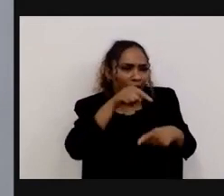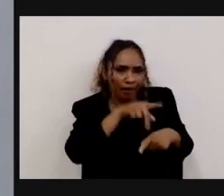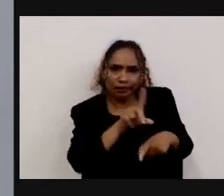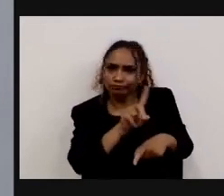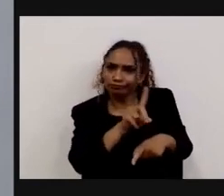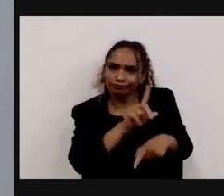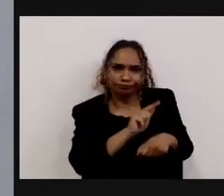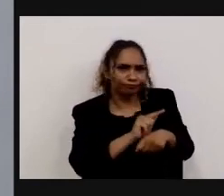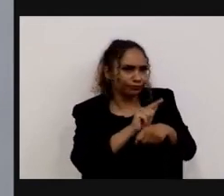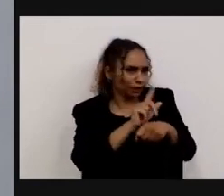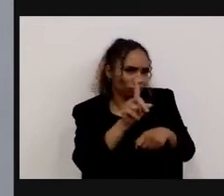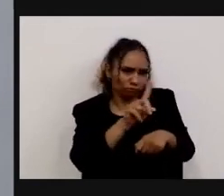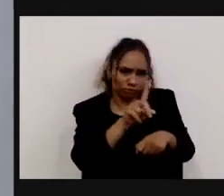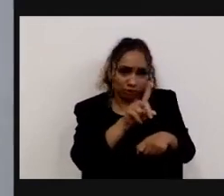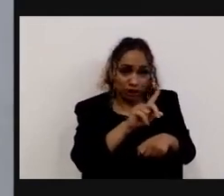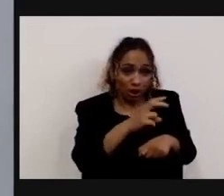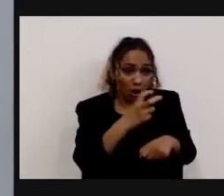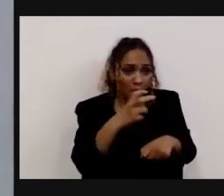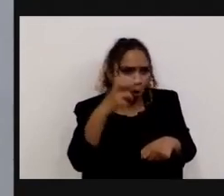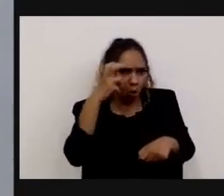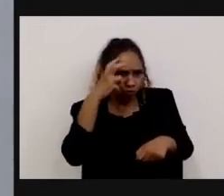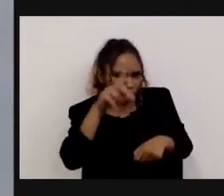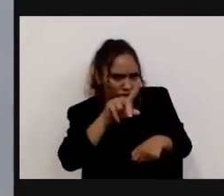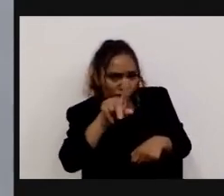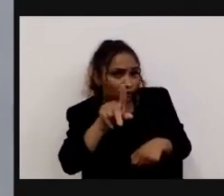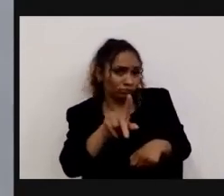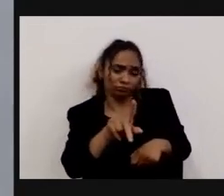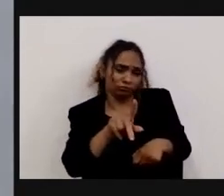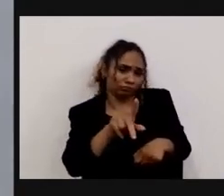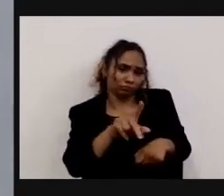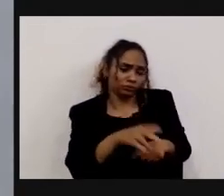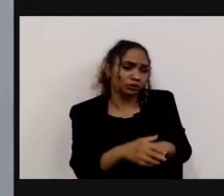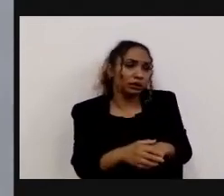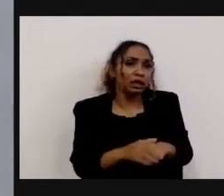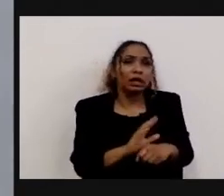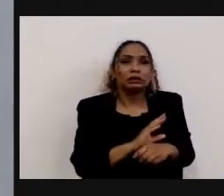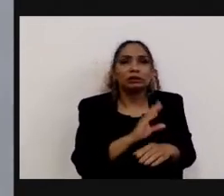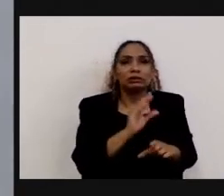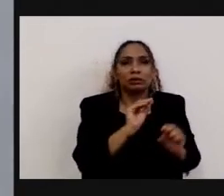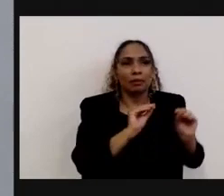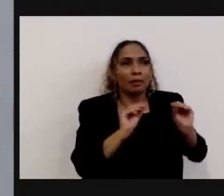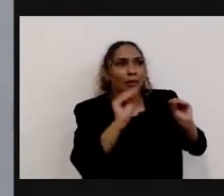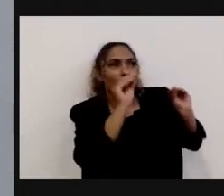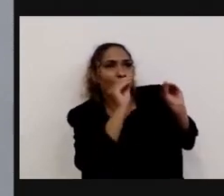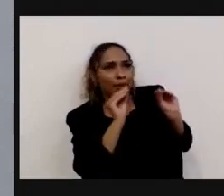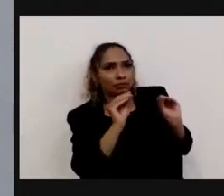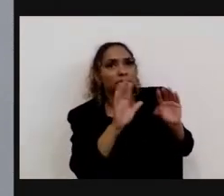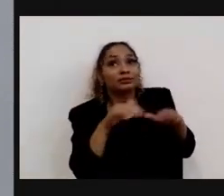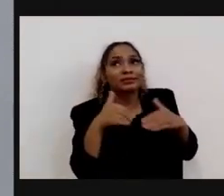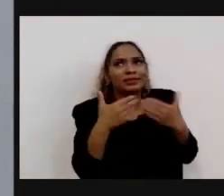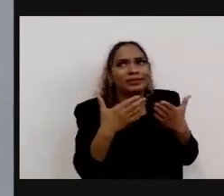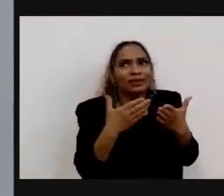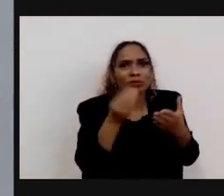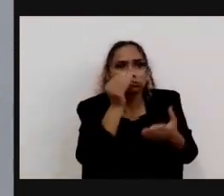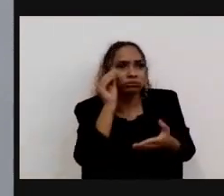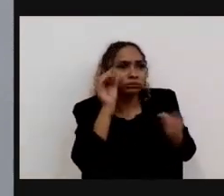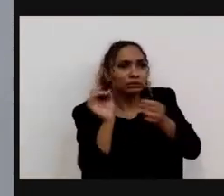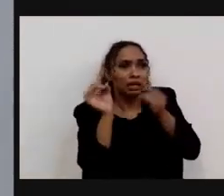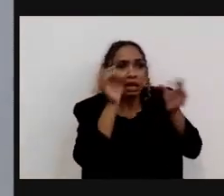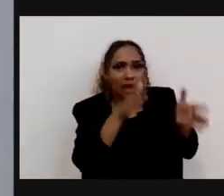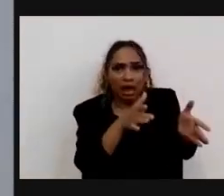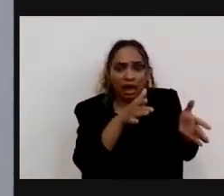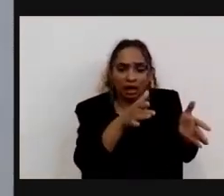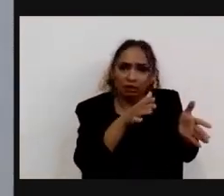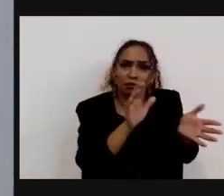é não é a cultura não é né a história Ah tá impregnado nas paredes então larga vai